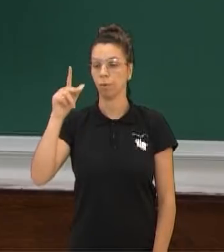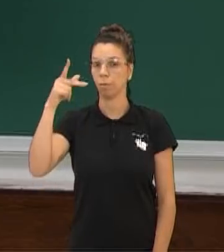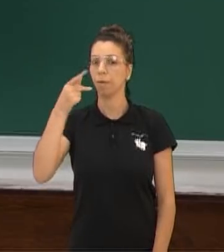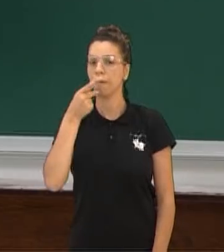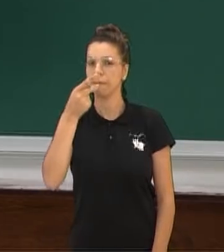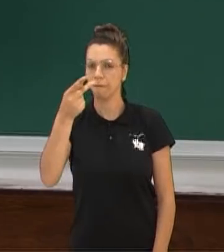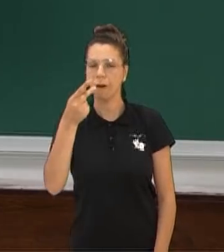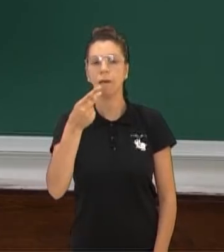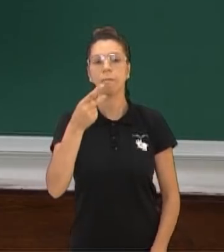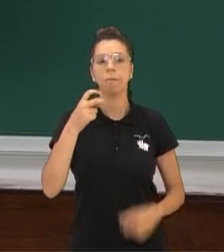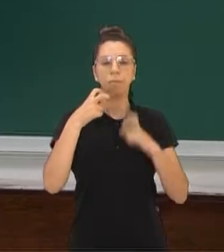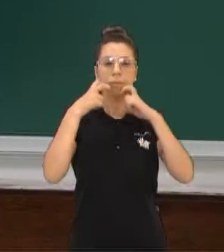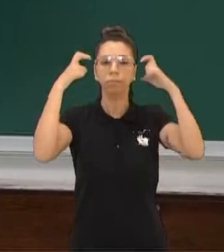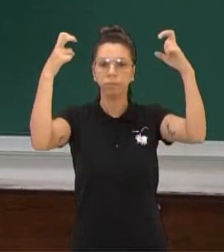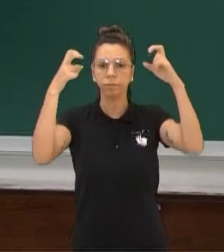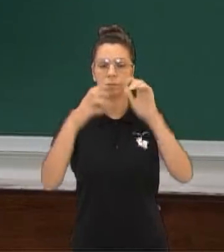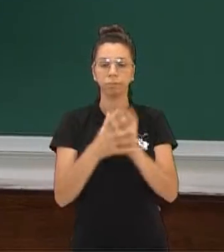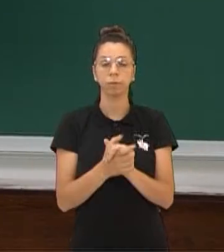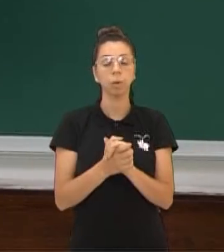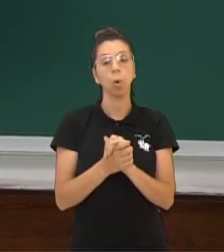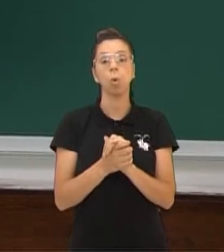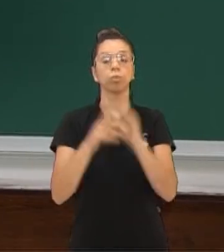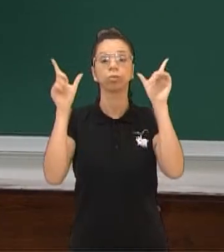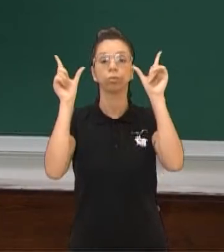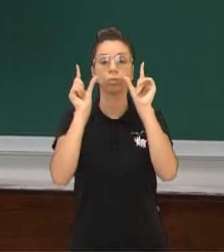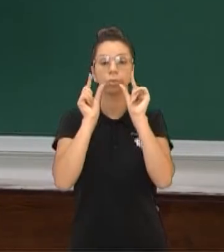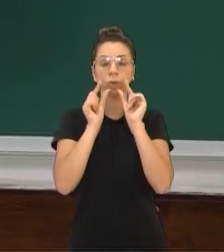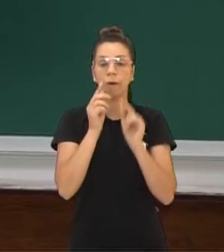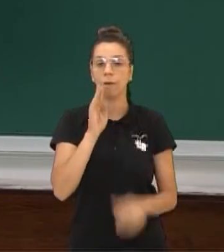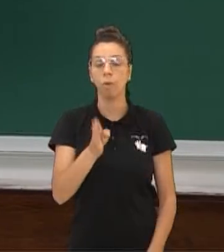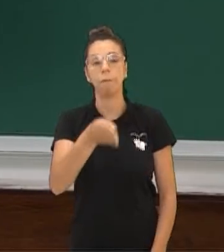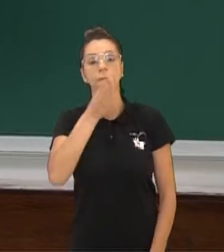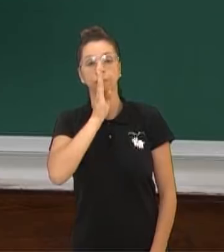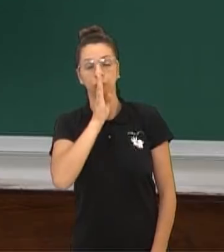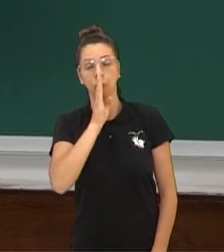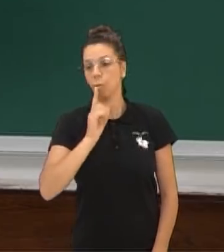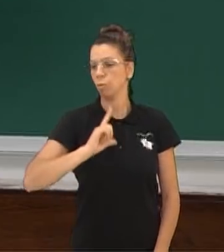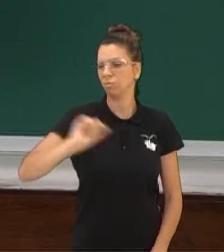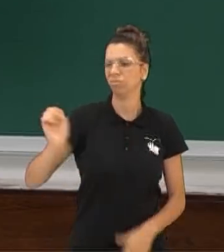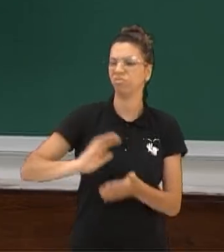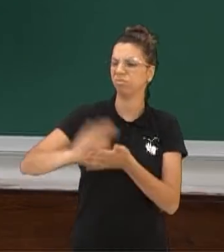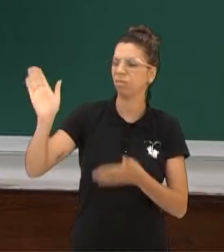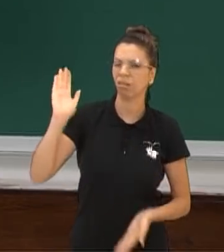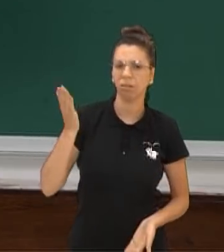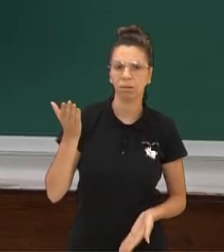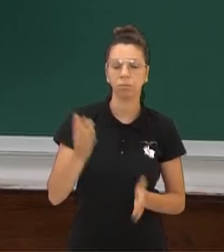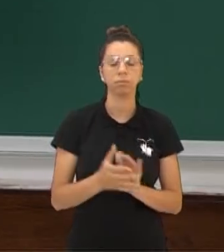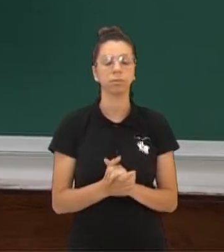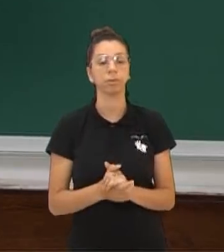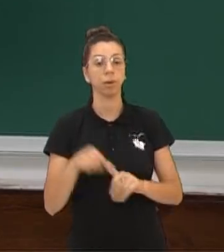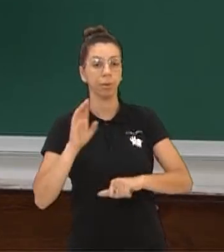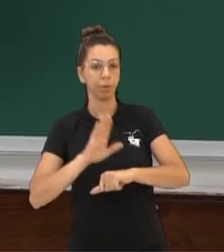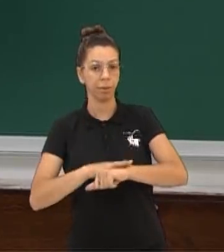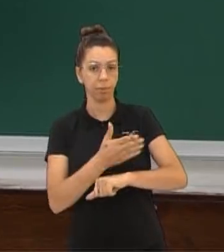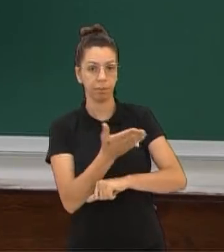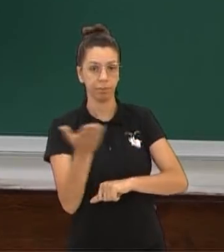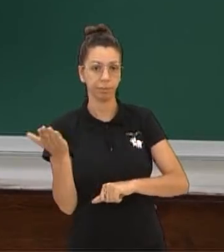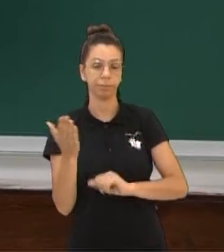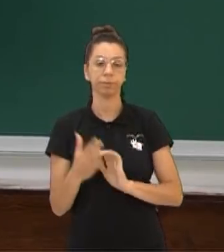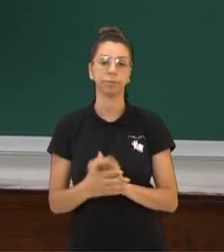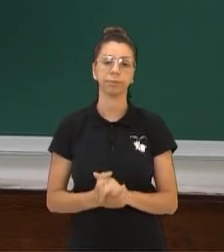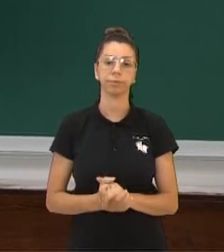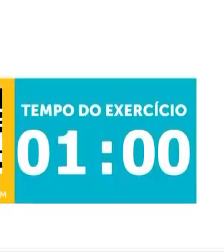para ela falar mais alto. Fale mais baixo, cale-se ou saia daqui. Vou dar um tempinho aí para que você possa